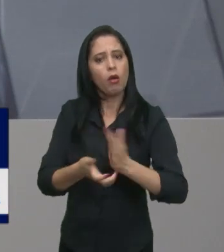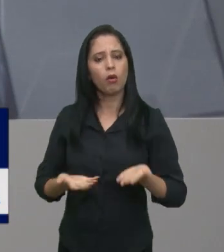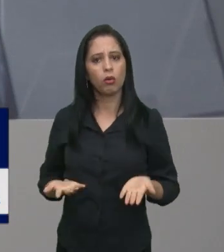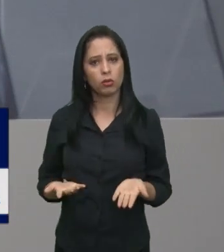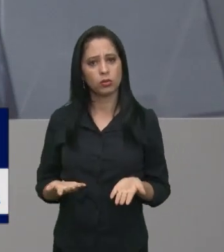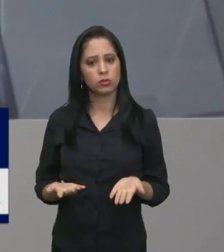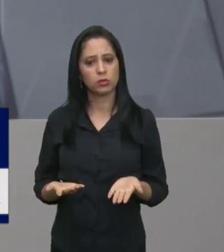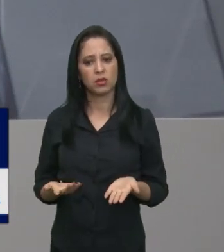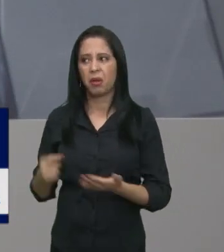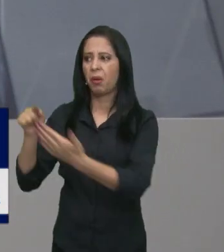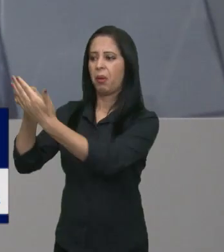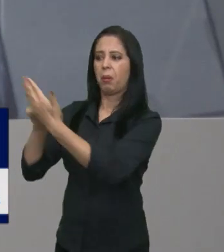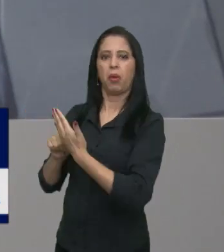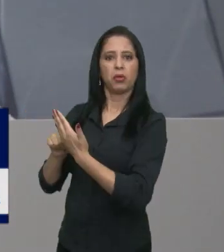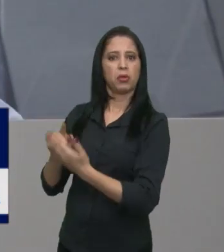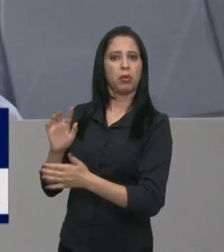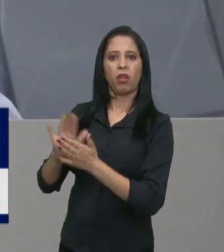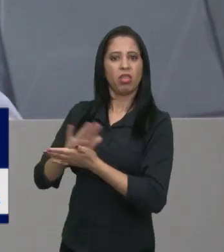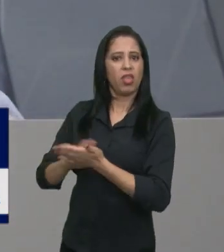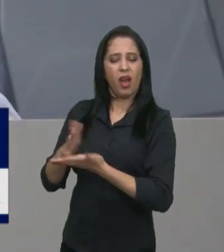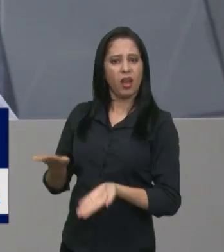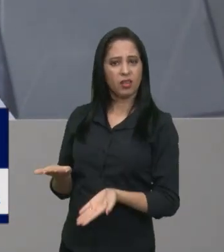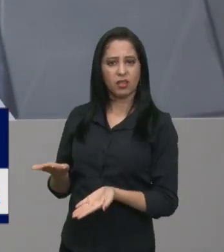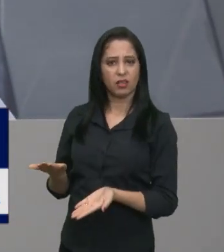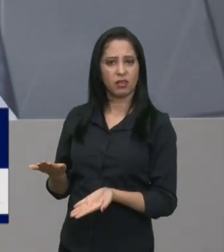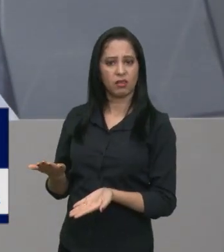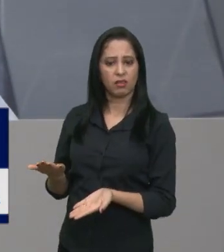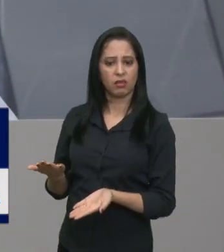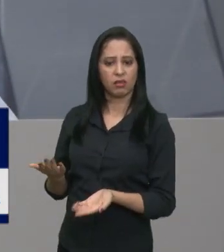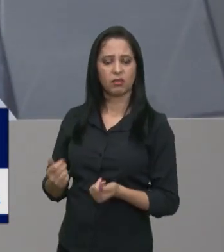Não foi apresentado nada, nada para nós.